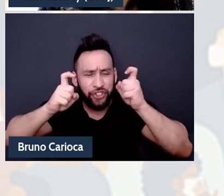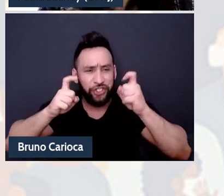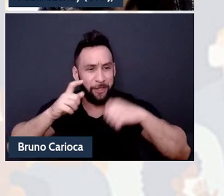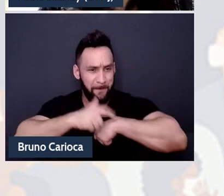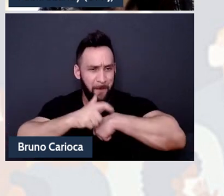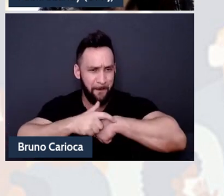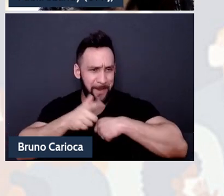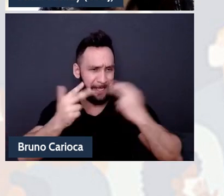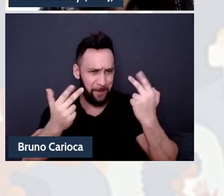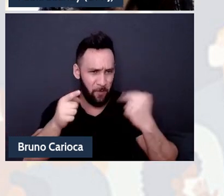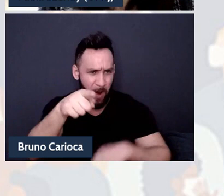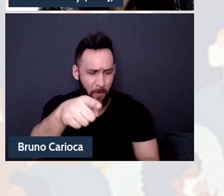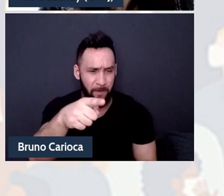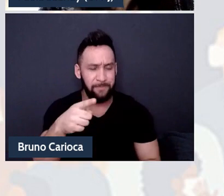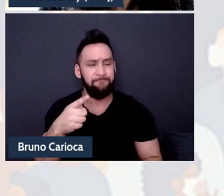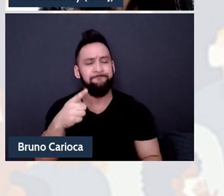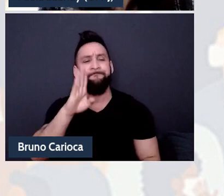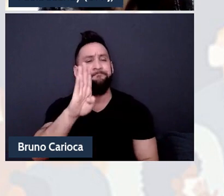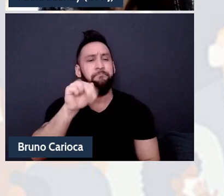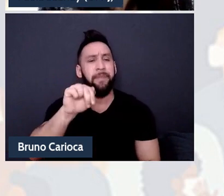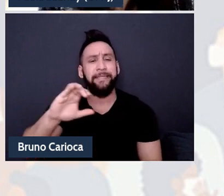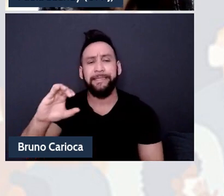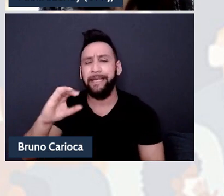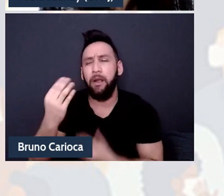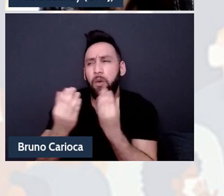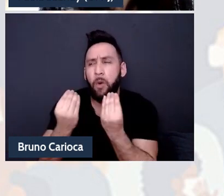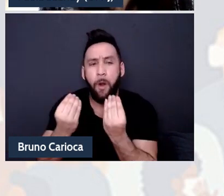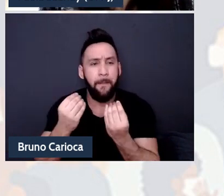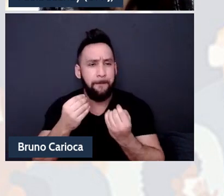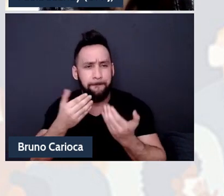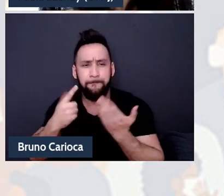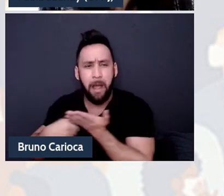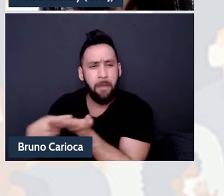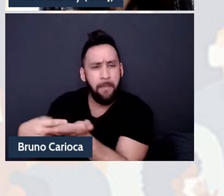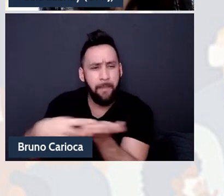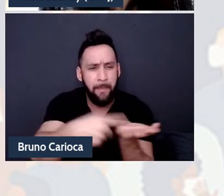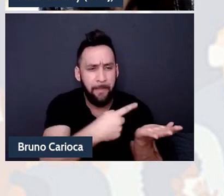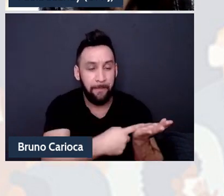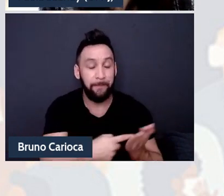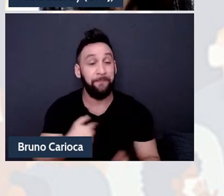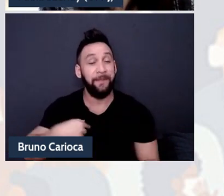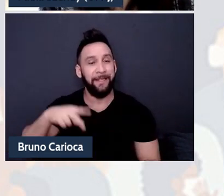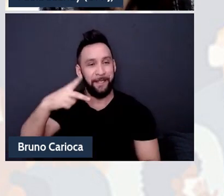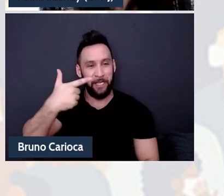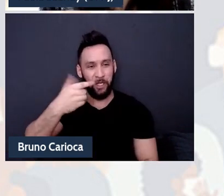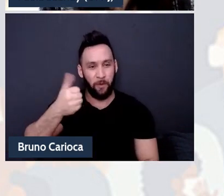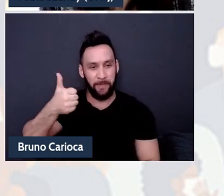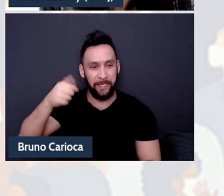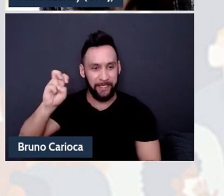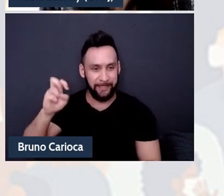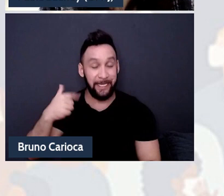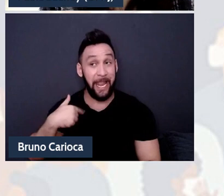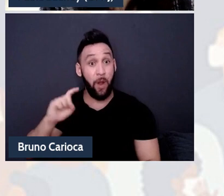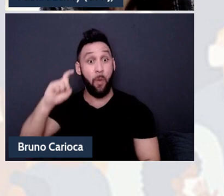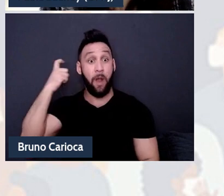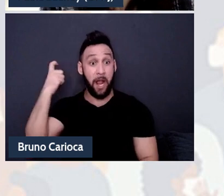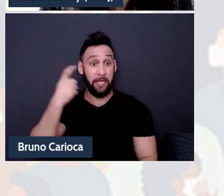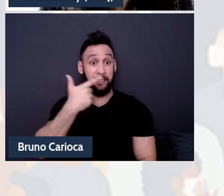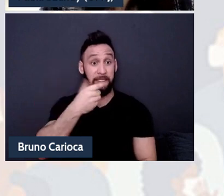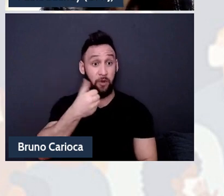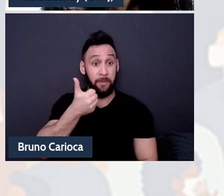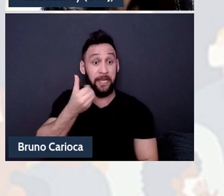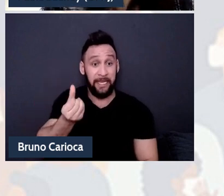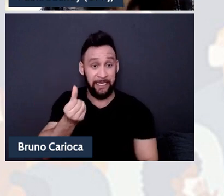inclusive, que na época, né, em 2016, eu era a então presidente da ALAB,